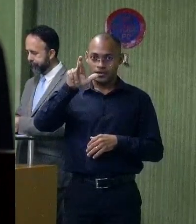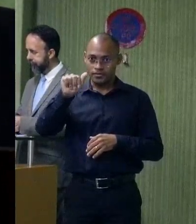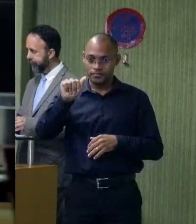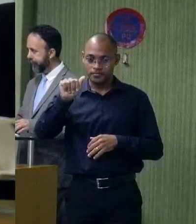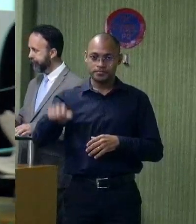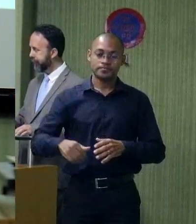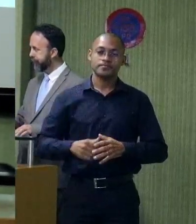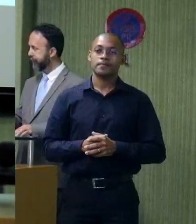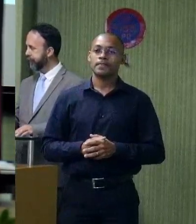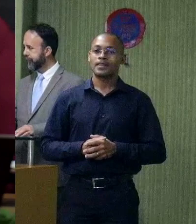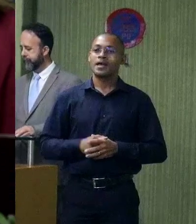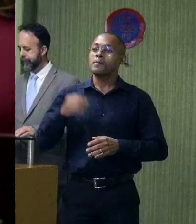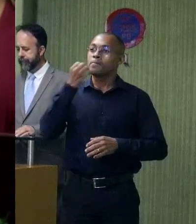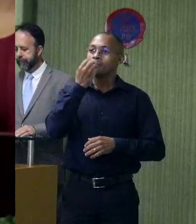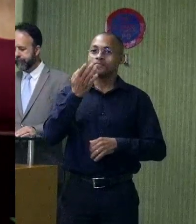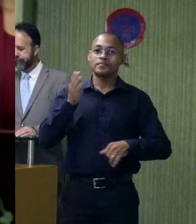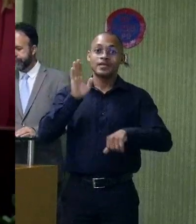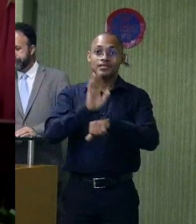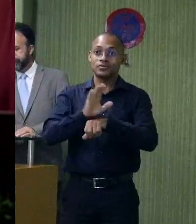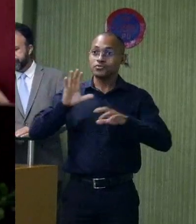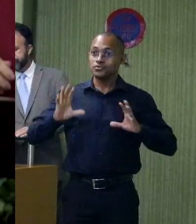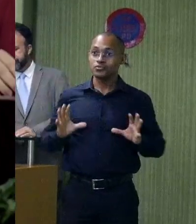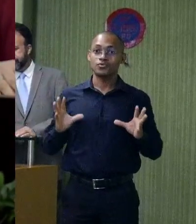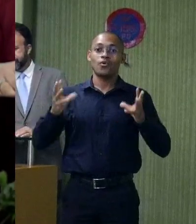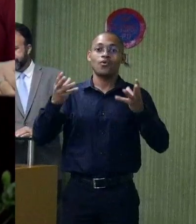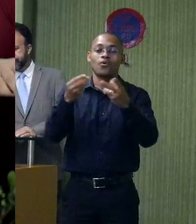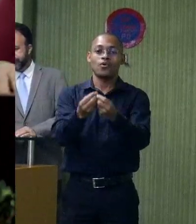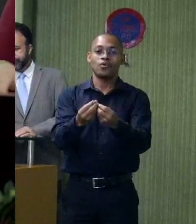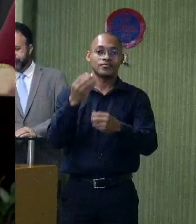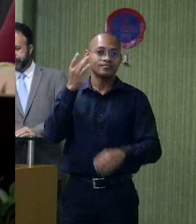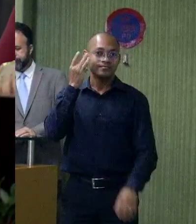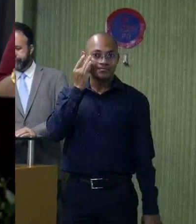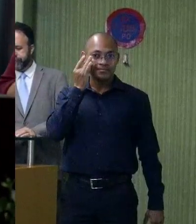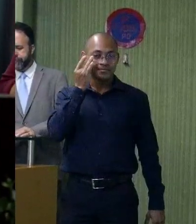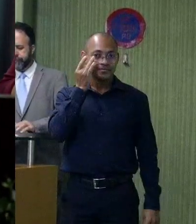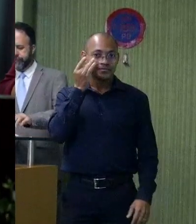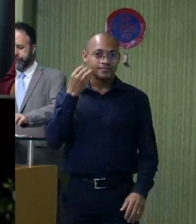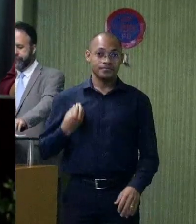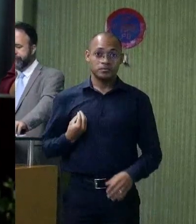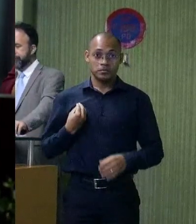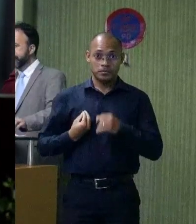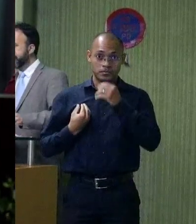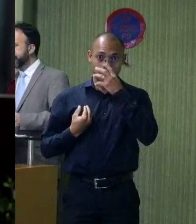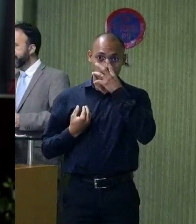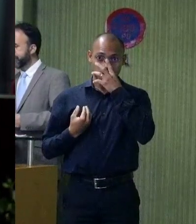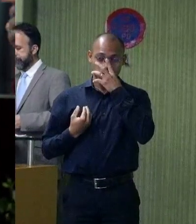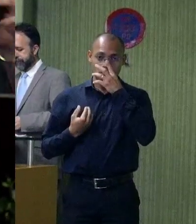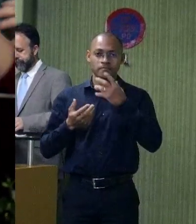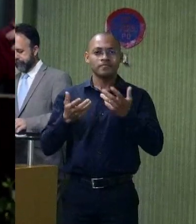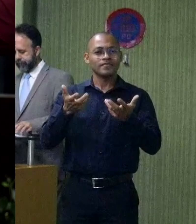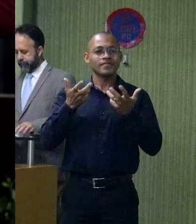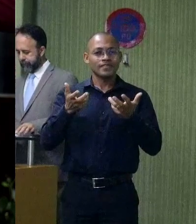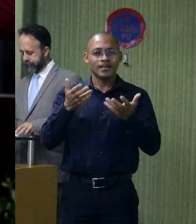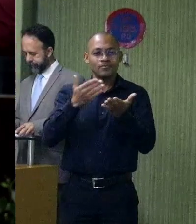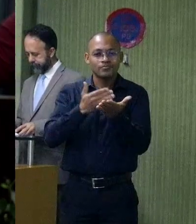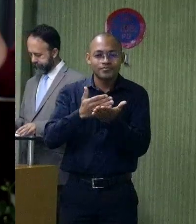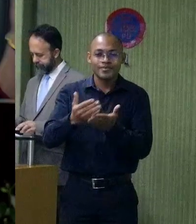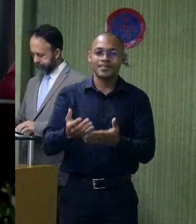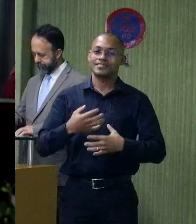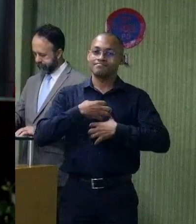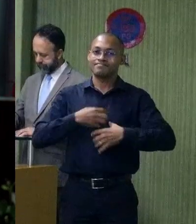Moreira Boa tarde a todos e todas presentes eh Quero iniciar dizendo da minha